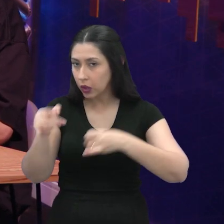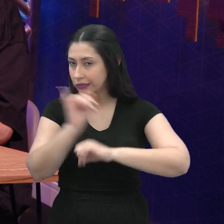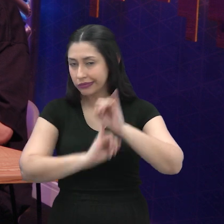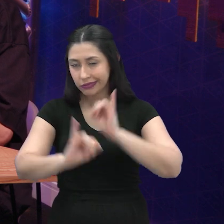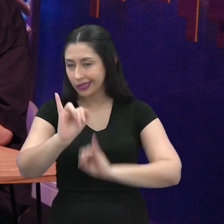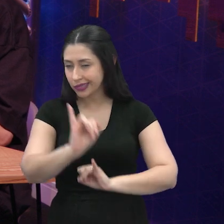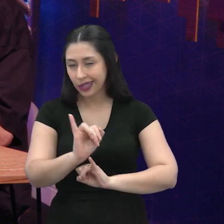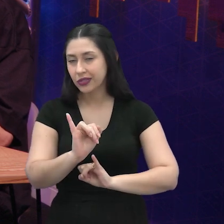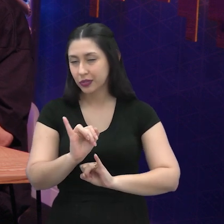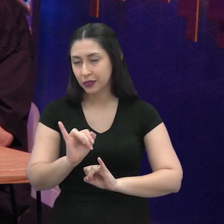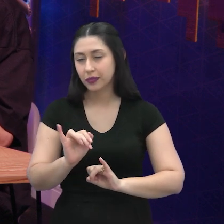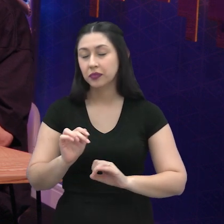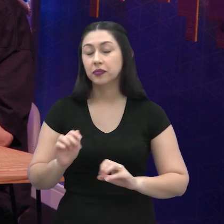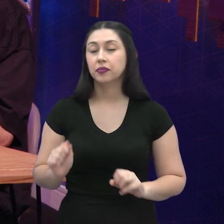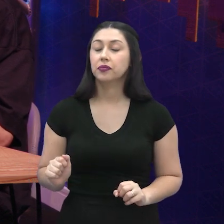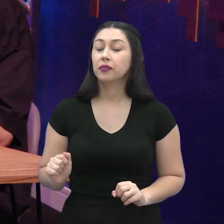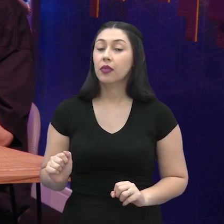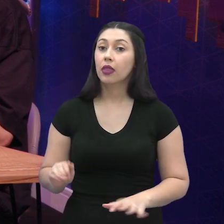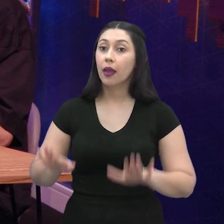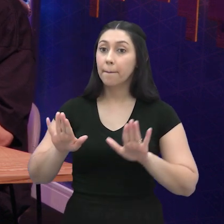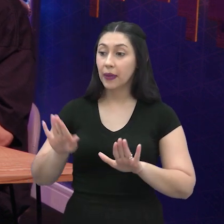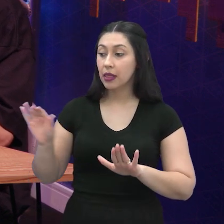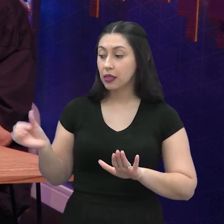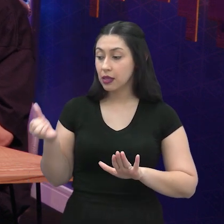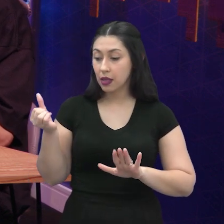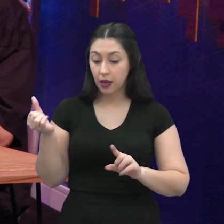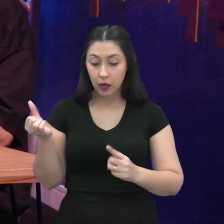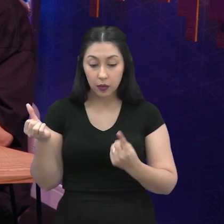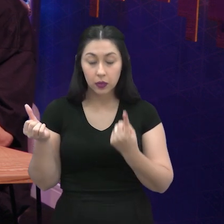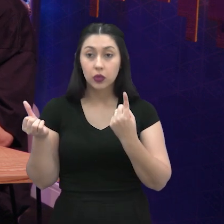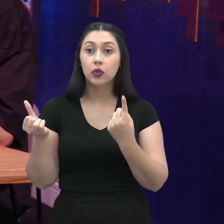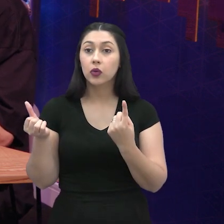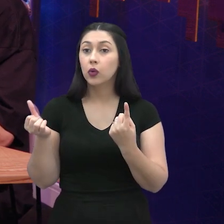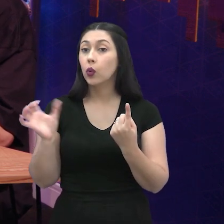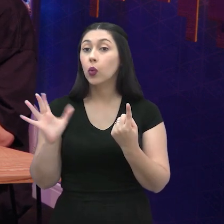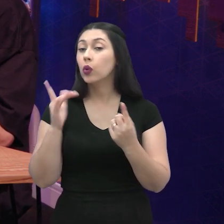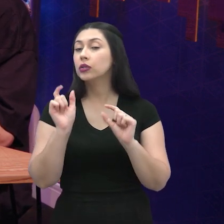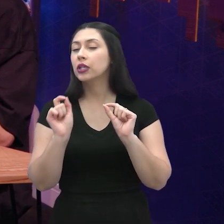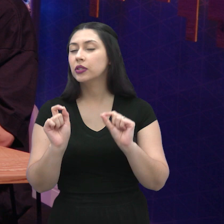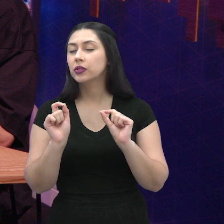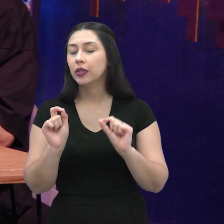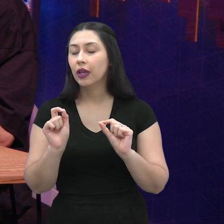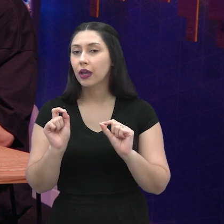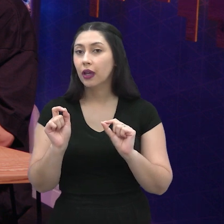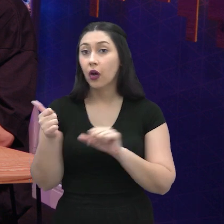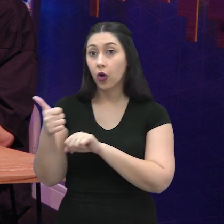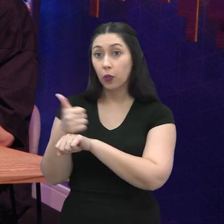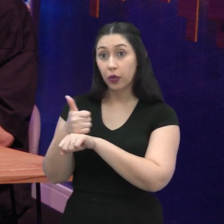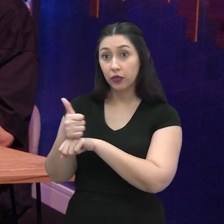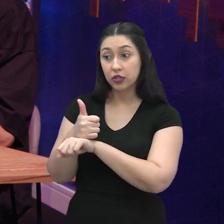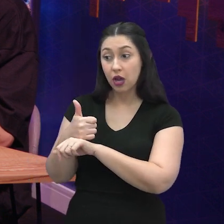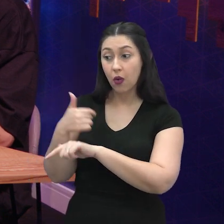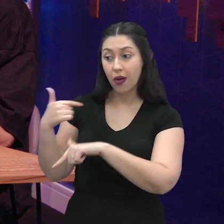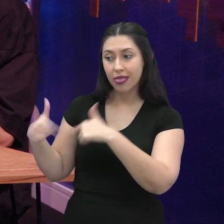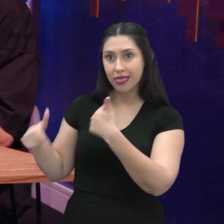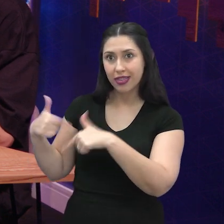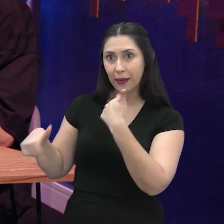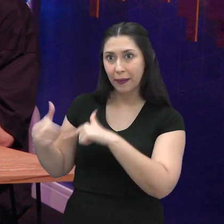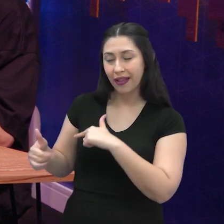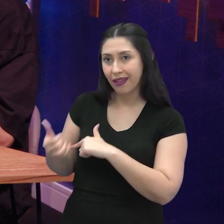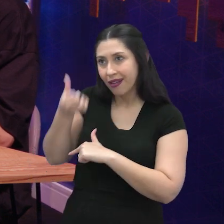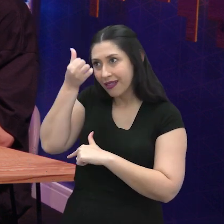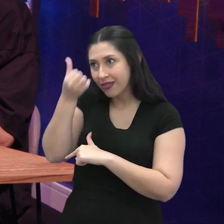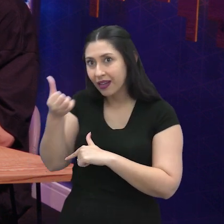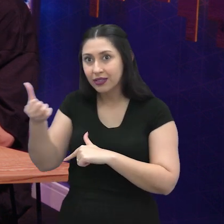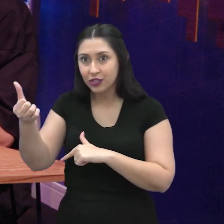inteligência artificial. Né? E na escala 6x1, Tamires, os colaboradores têm direito a um dia